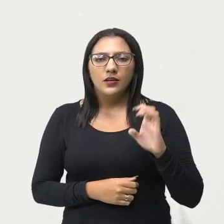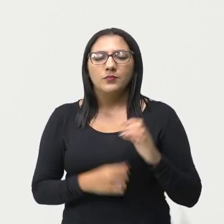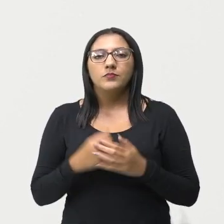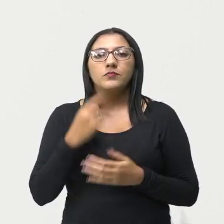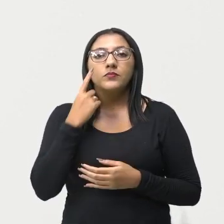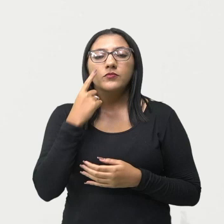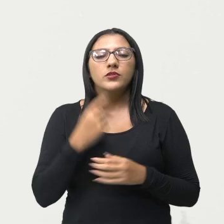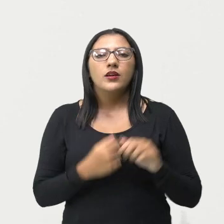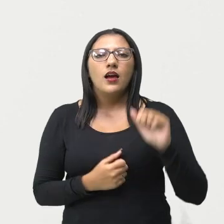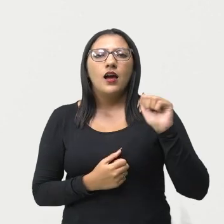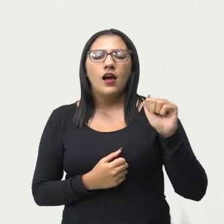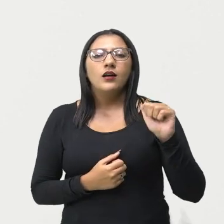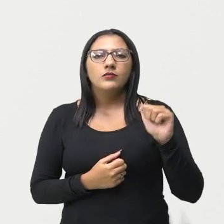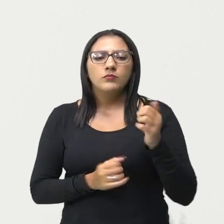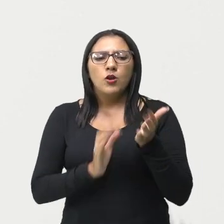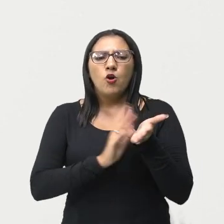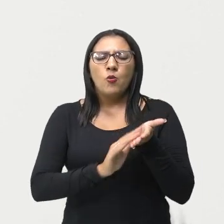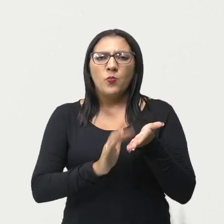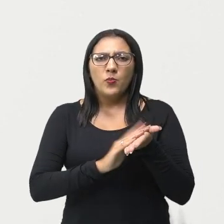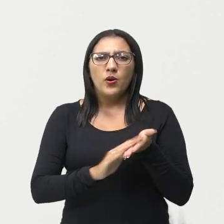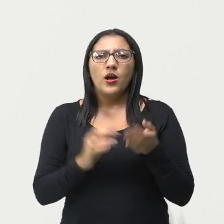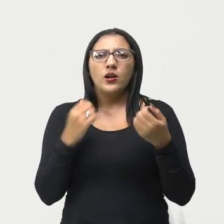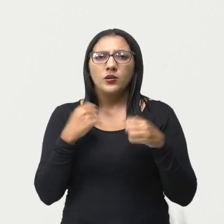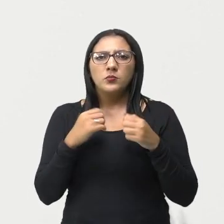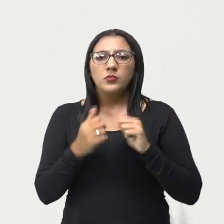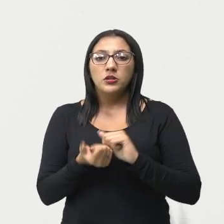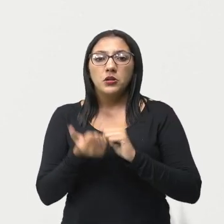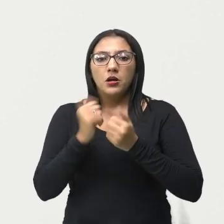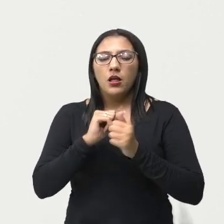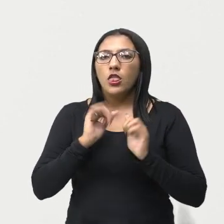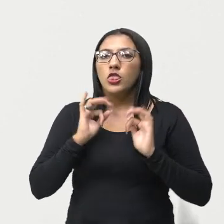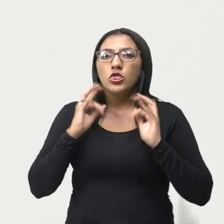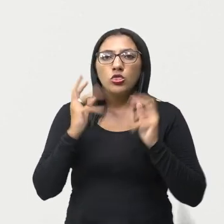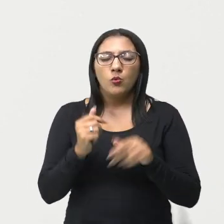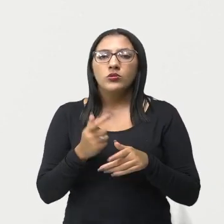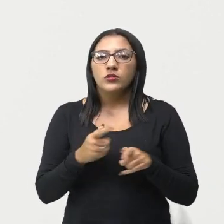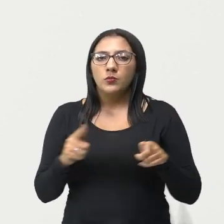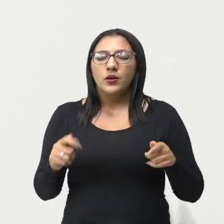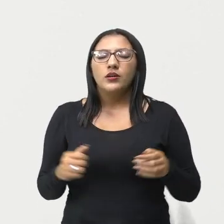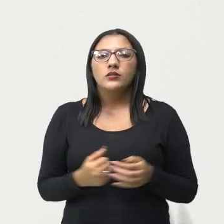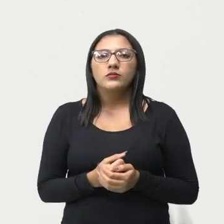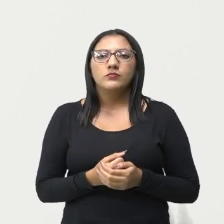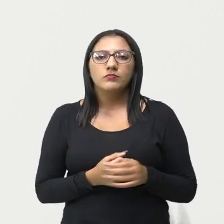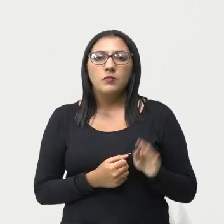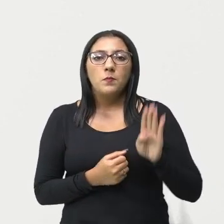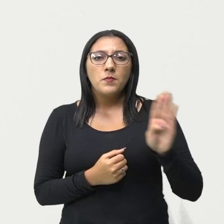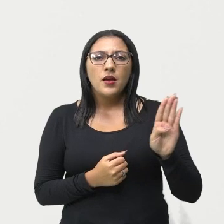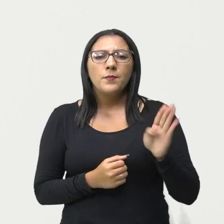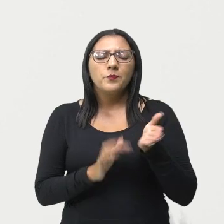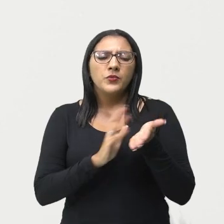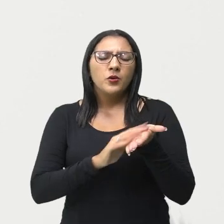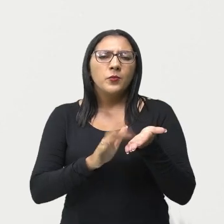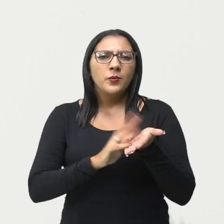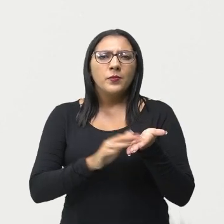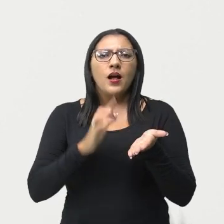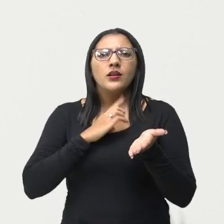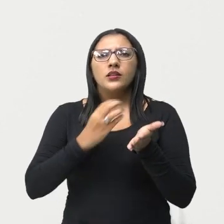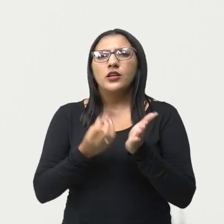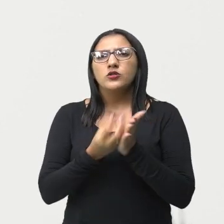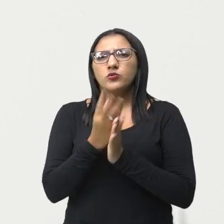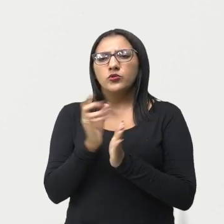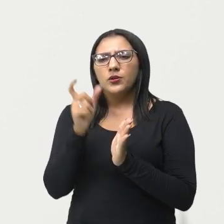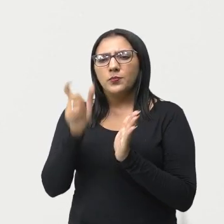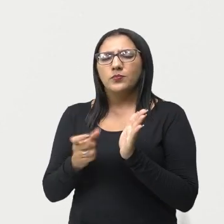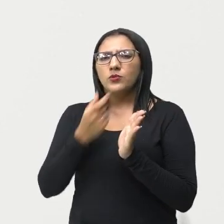o sistema Braille adotará todas as mudanças ortográficas. B, o sistema Braille foi criado pelo francês